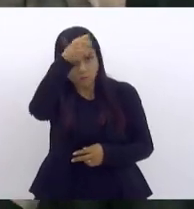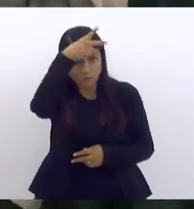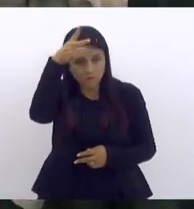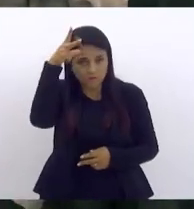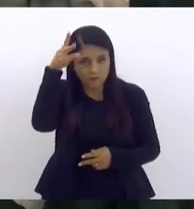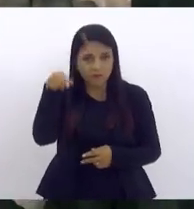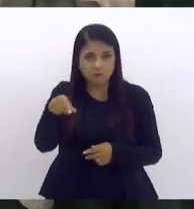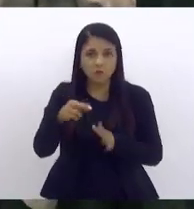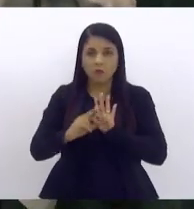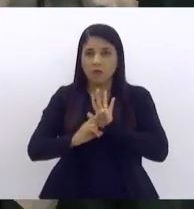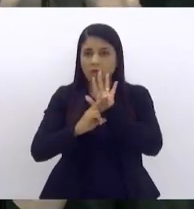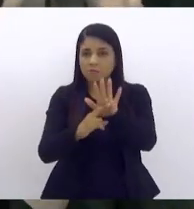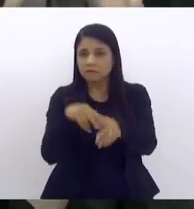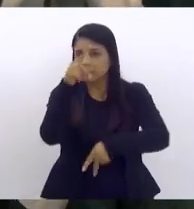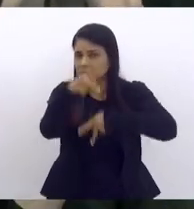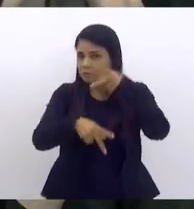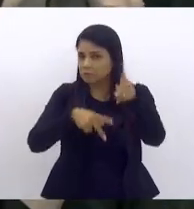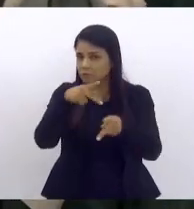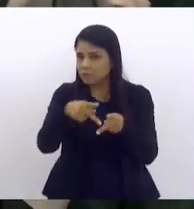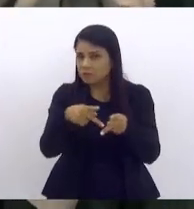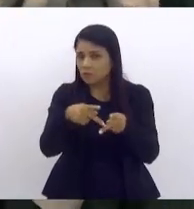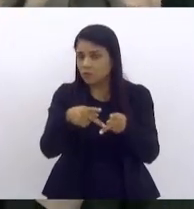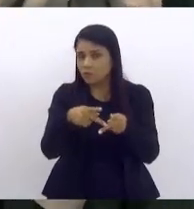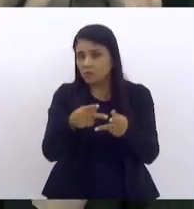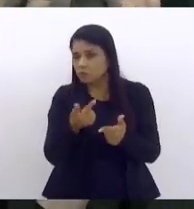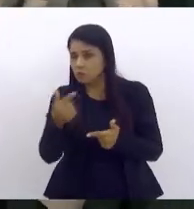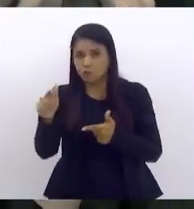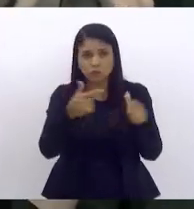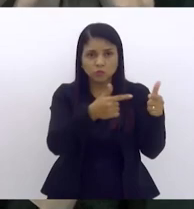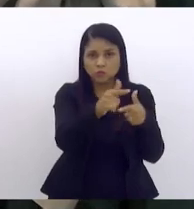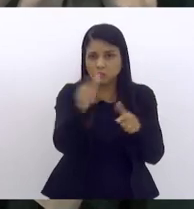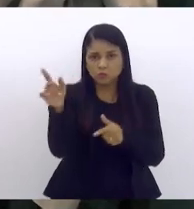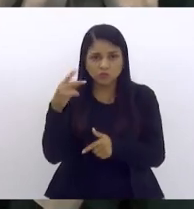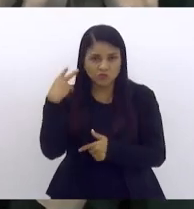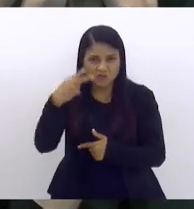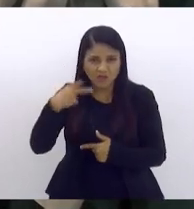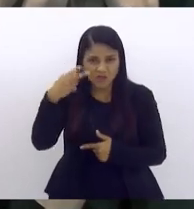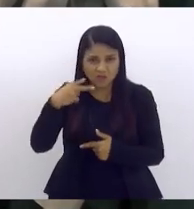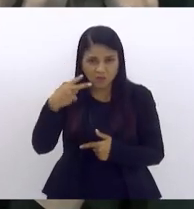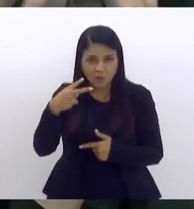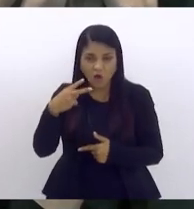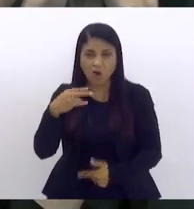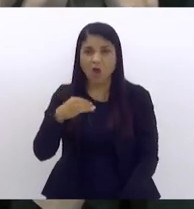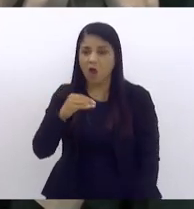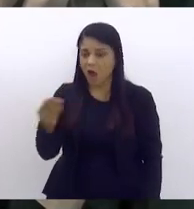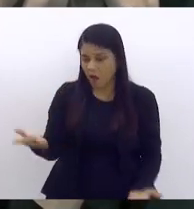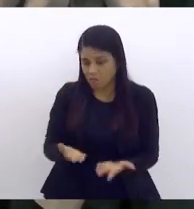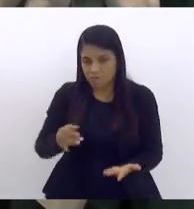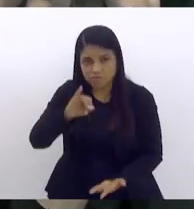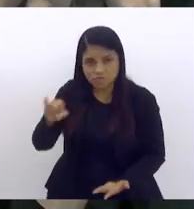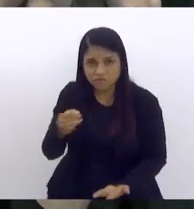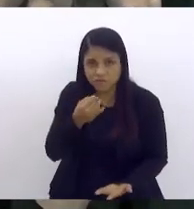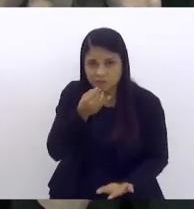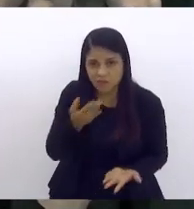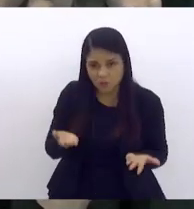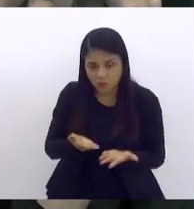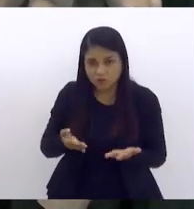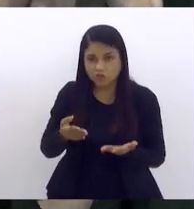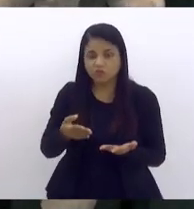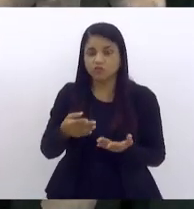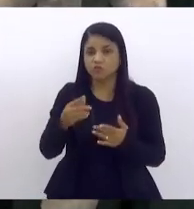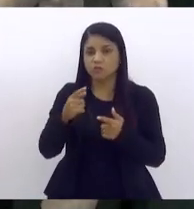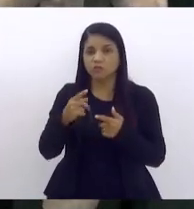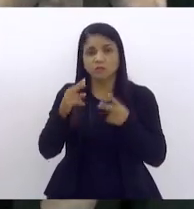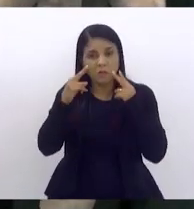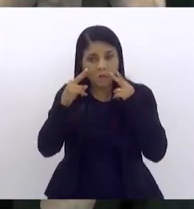que estão ali representando a população. Mas os demais, aproveitar a oportunidade de chamar a atenção deles. Não adianta vocês,